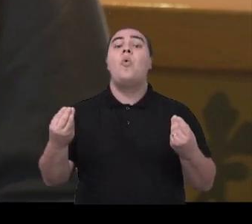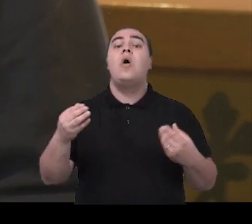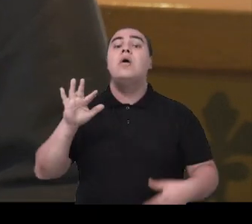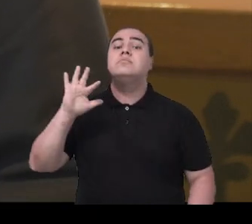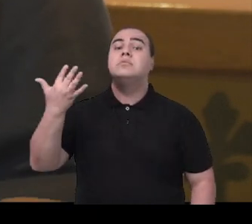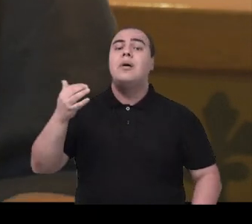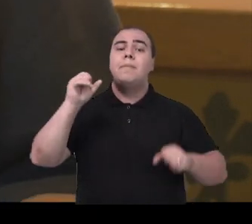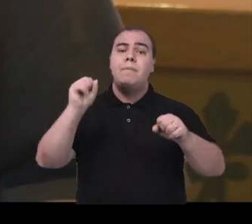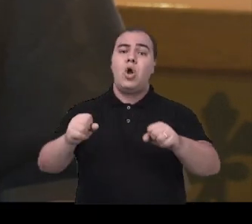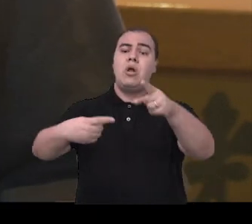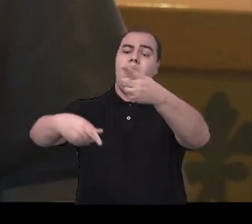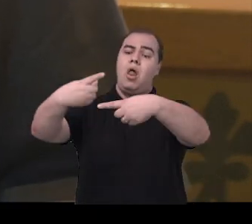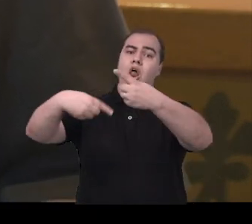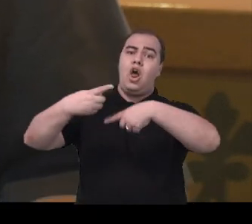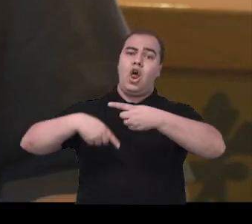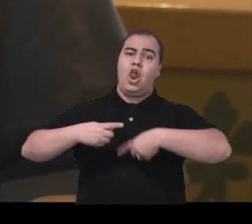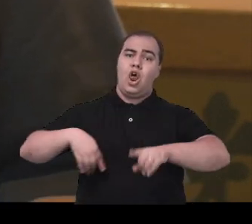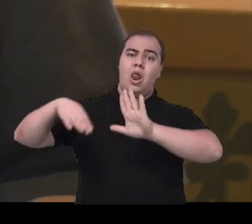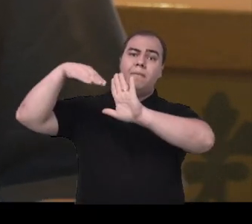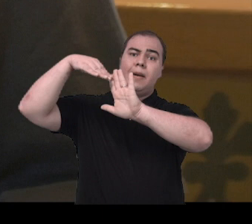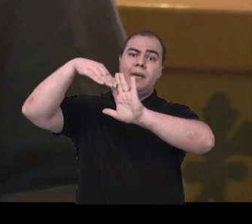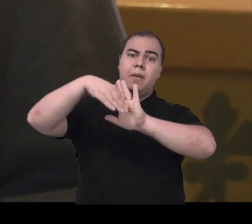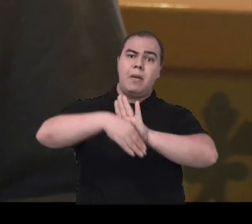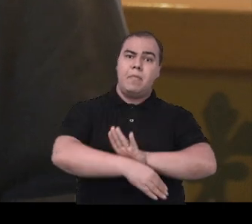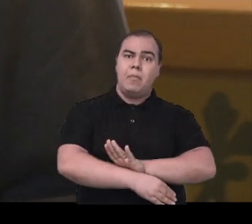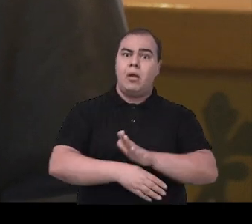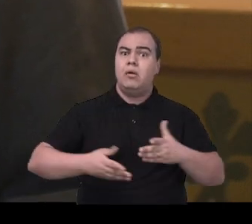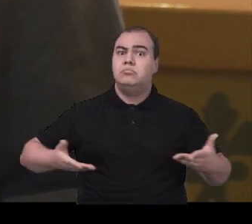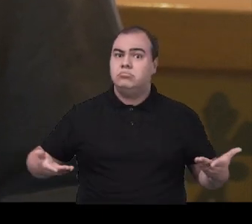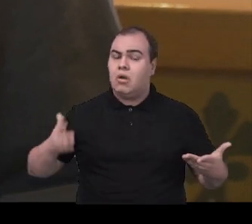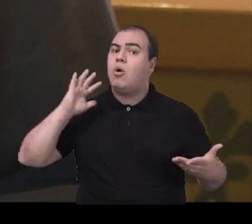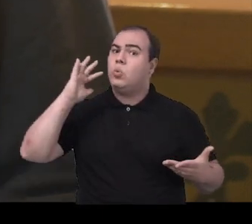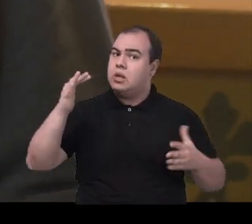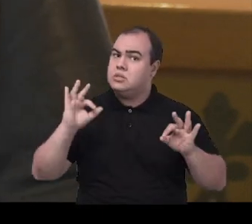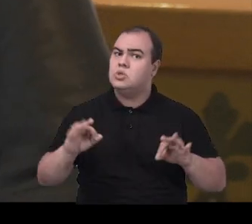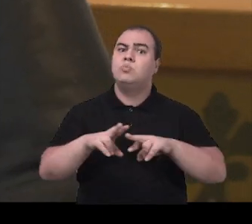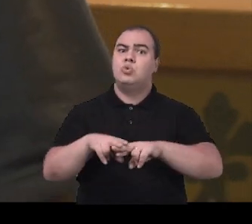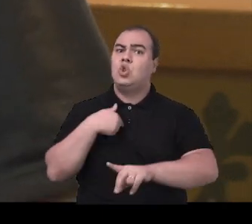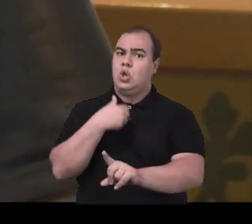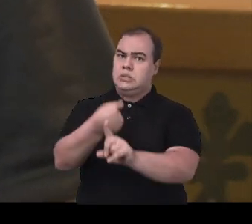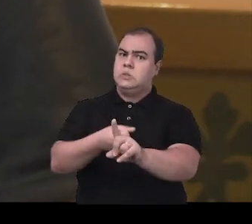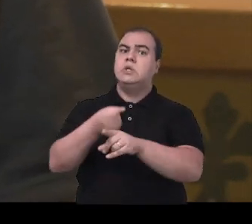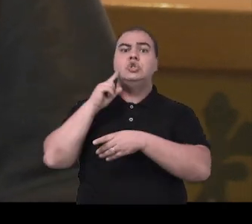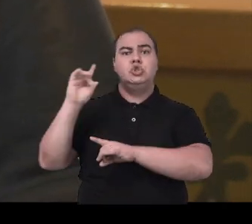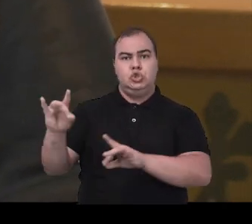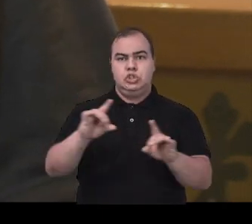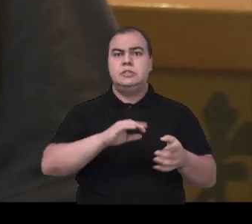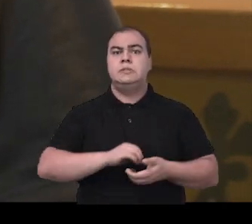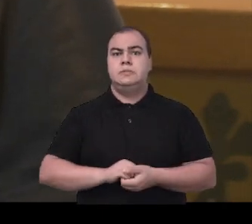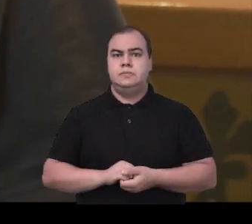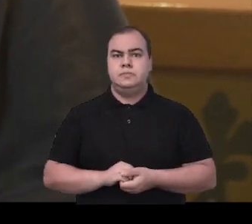acontece? Pode retroceder. Em muitos lugares acontece isso. Por isso que a nossa luta é